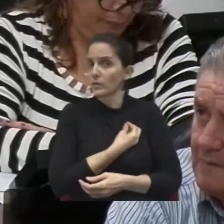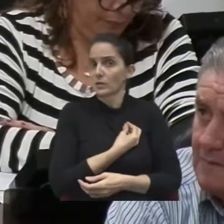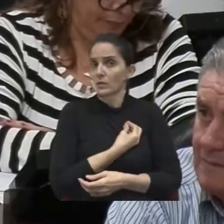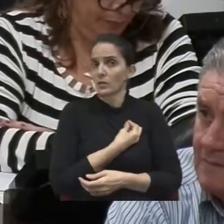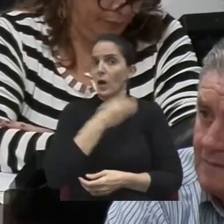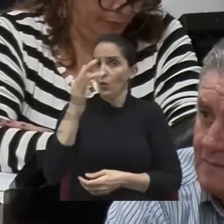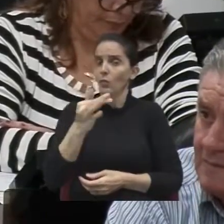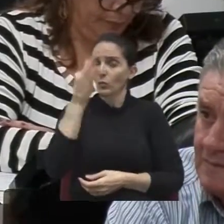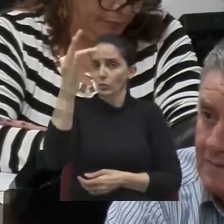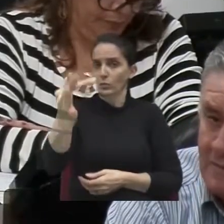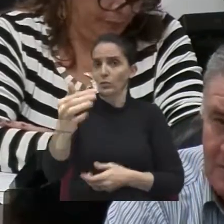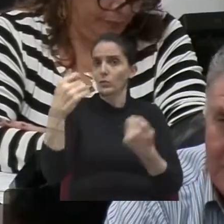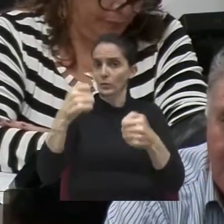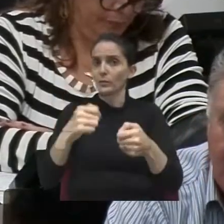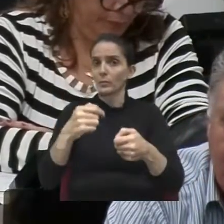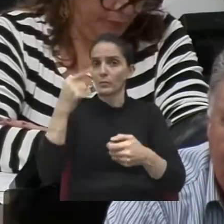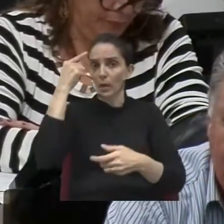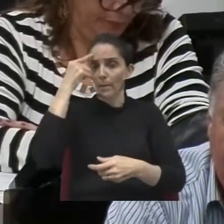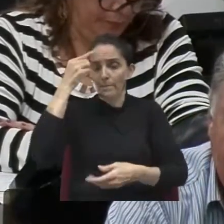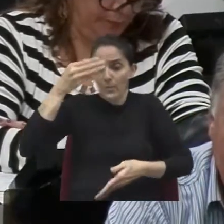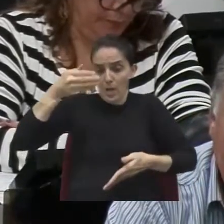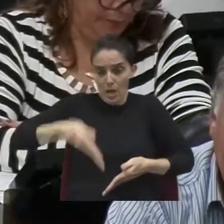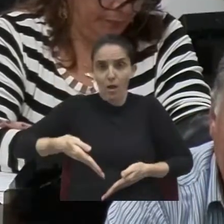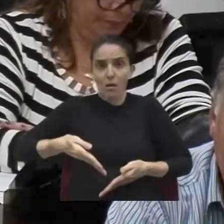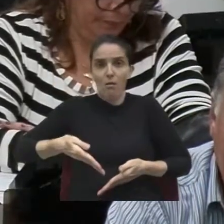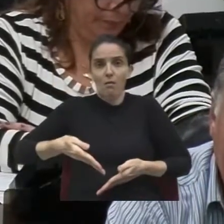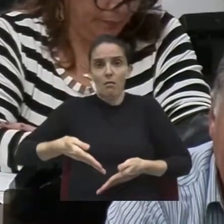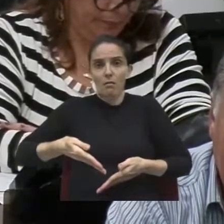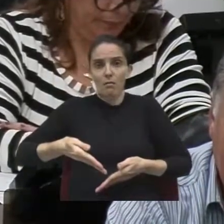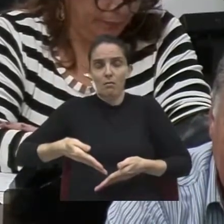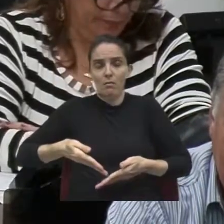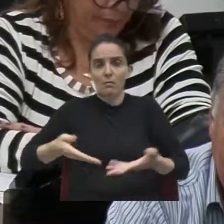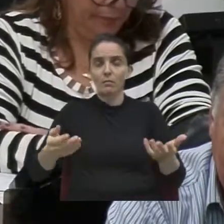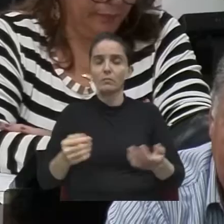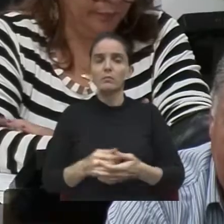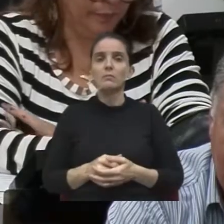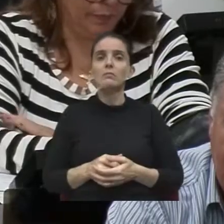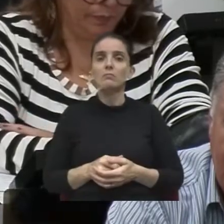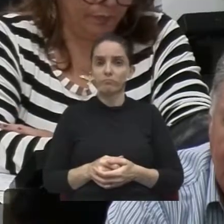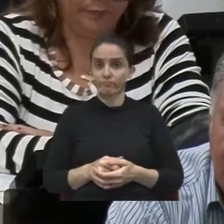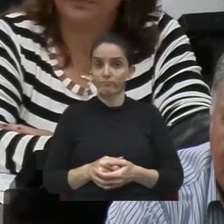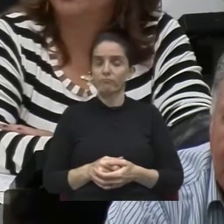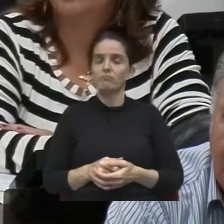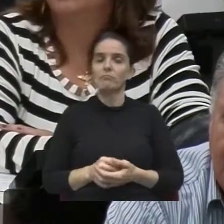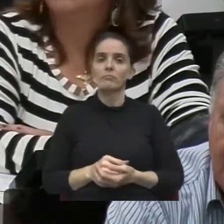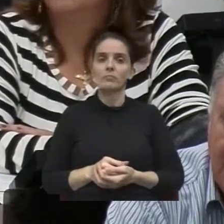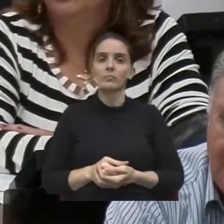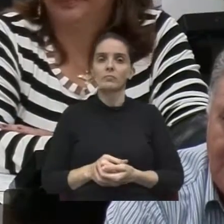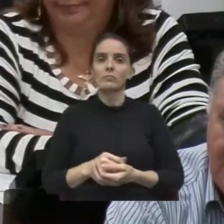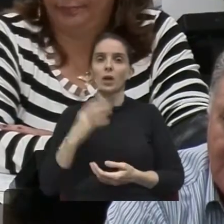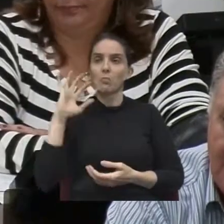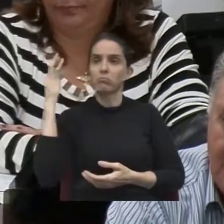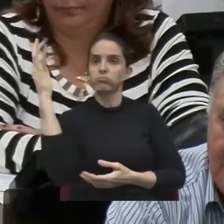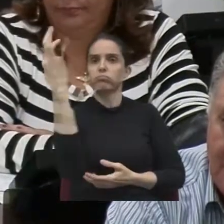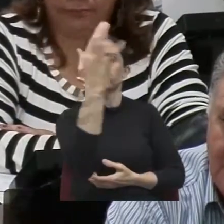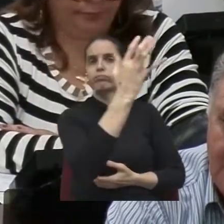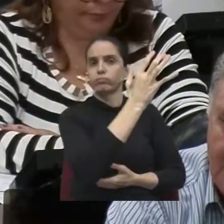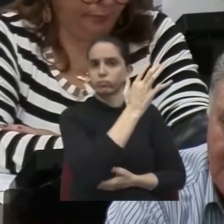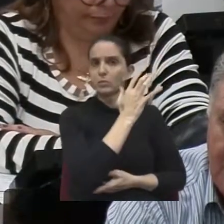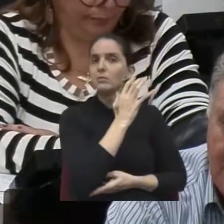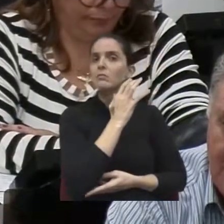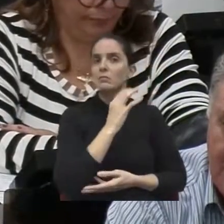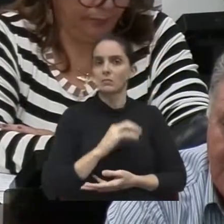temos que começar a fazer alguma coisa hoje pelo nosso ecossistema, pelo nosso meio ambiente. Porque